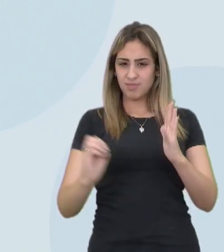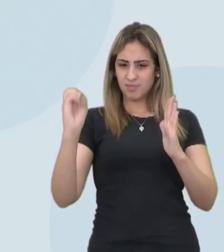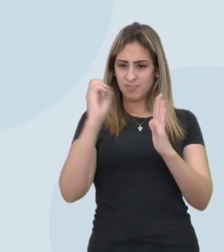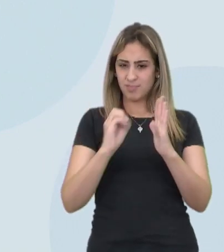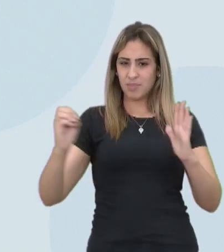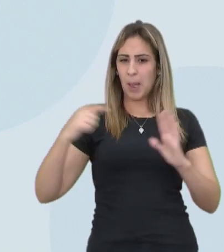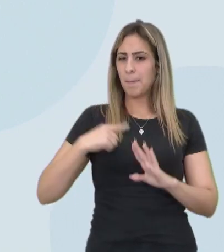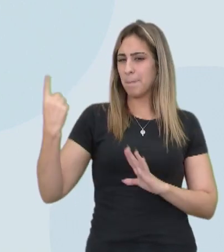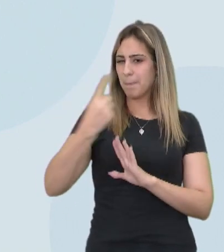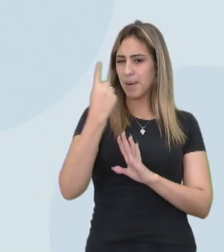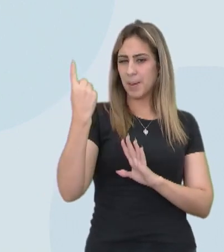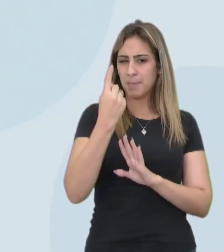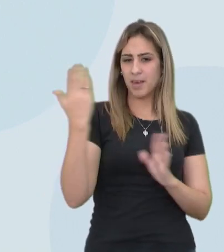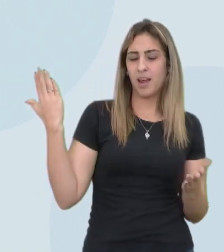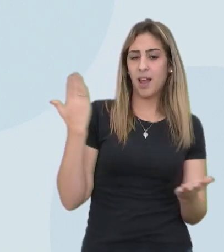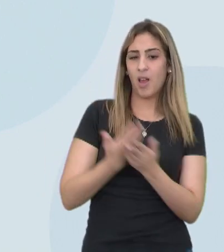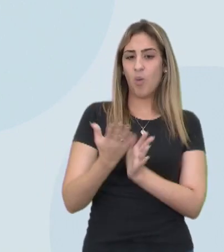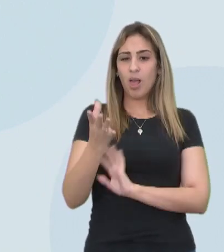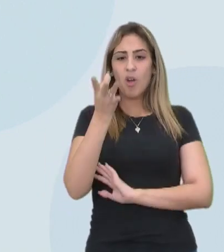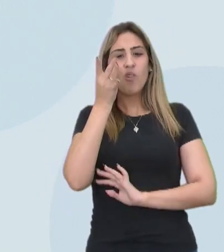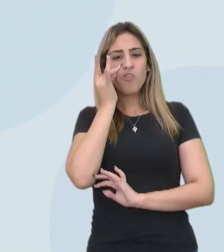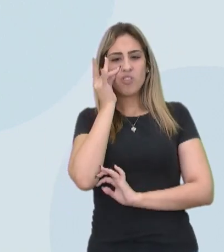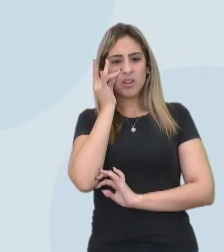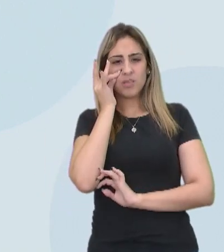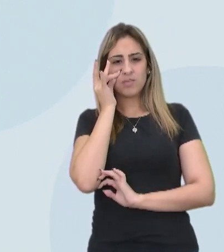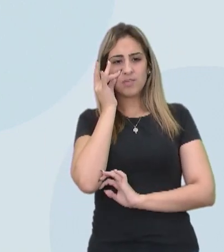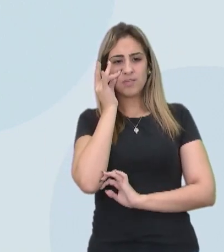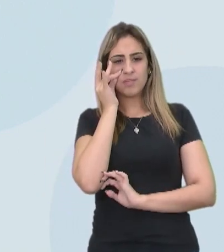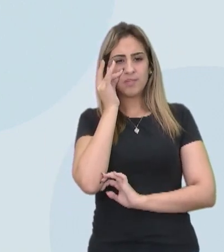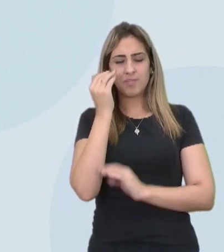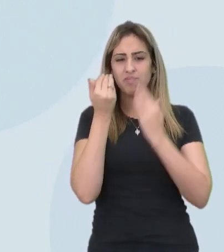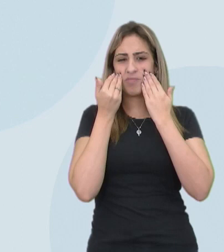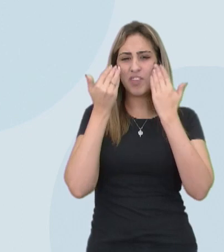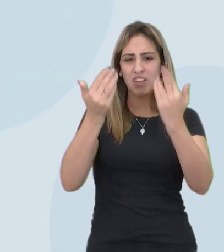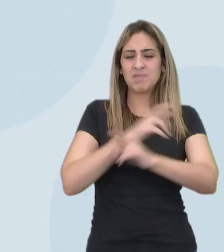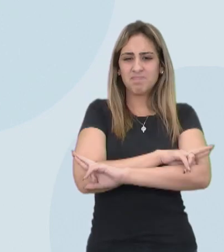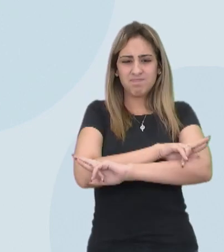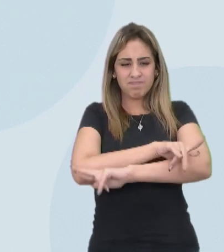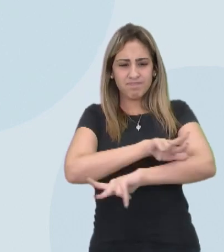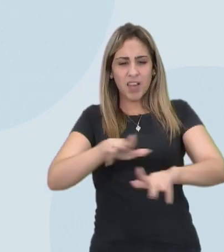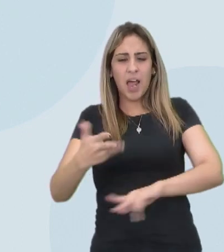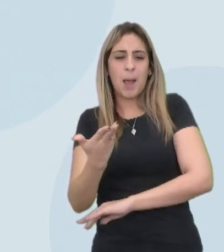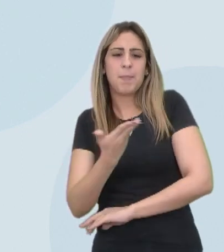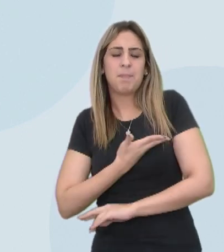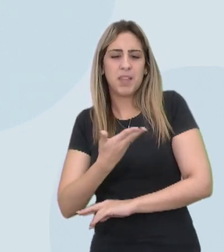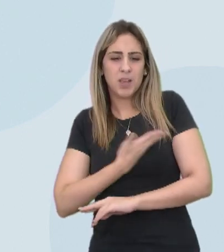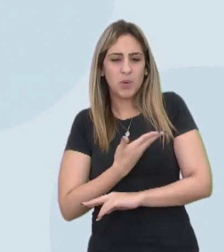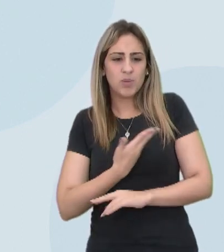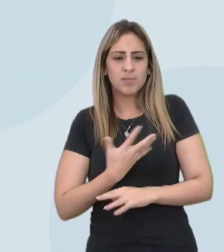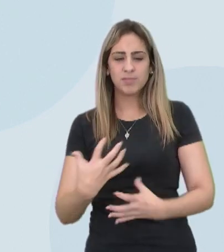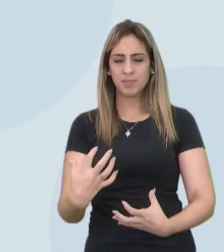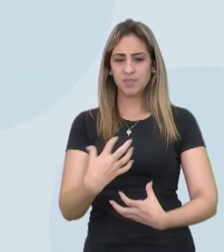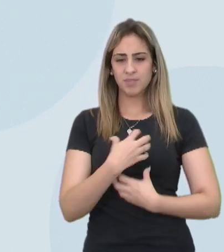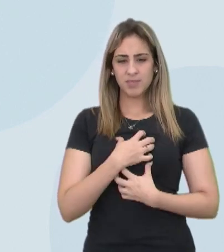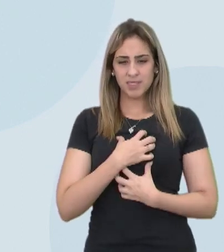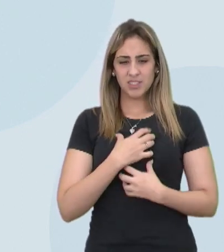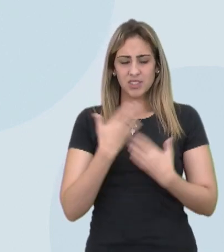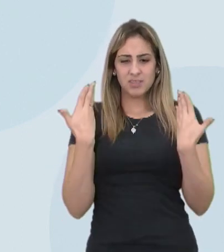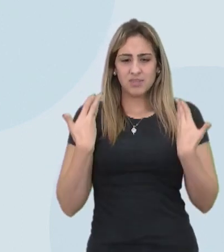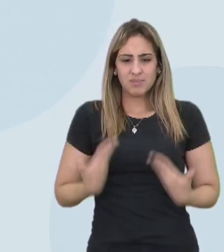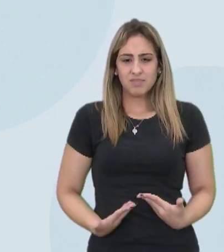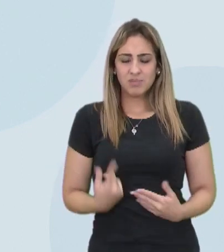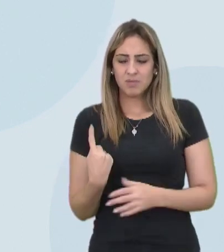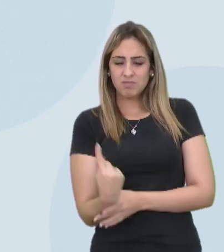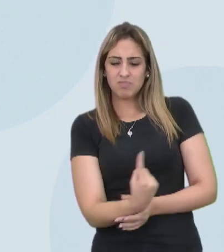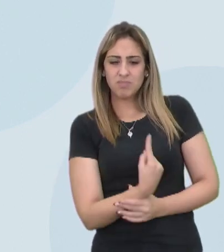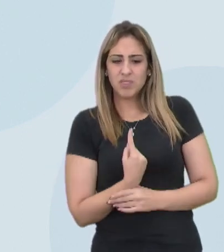a minha primeira aula ao vivo, na frente de milhares dos meus colegas, me senti despida,